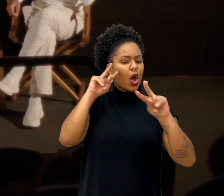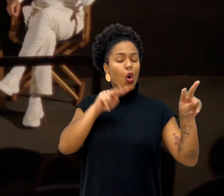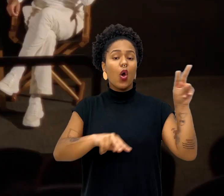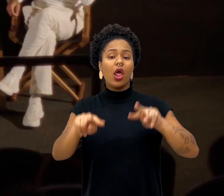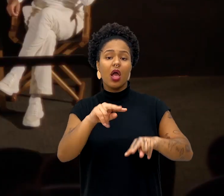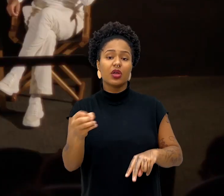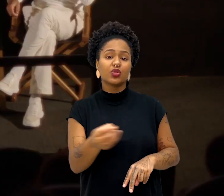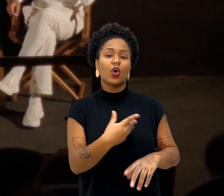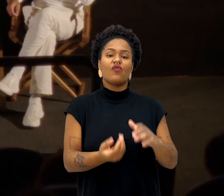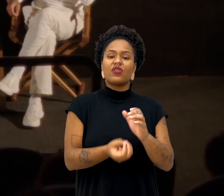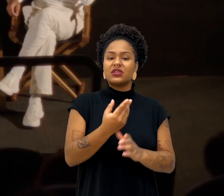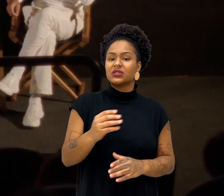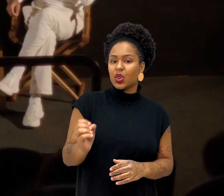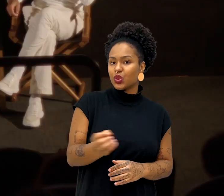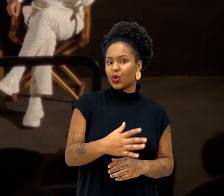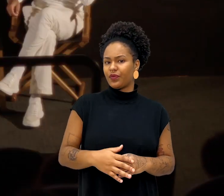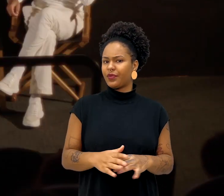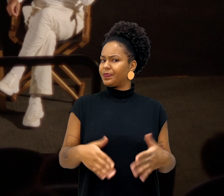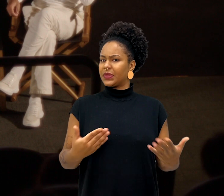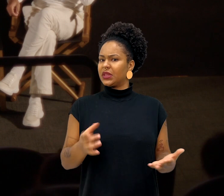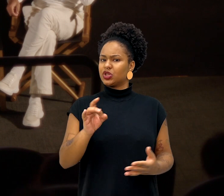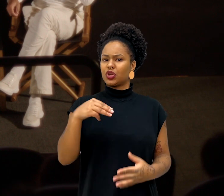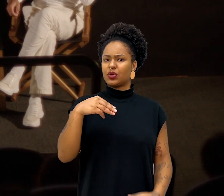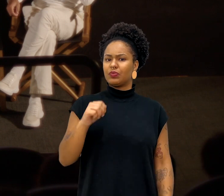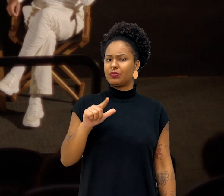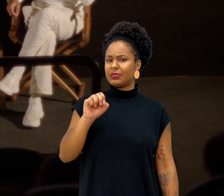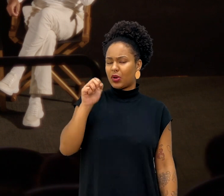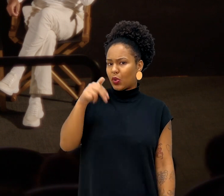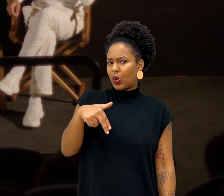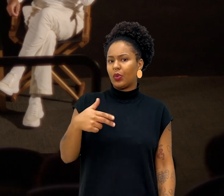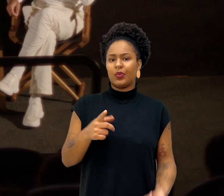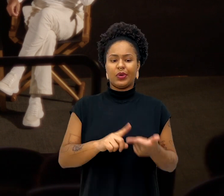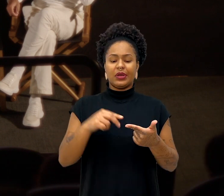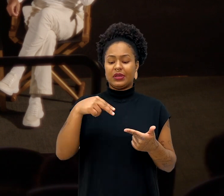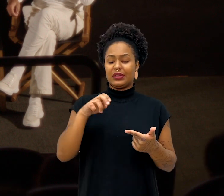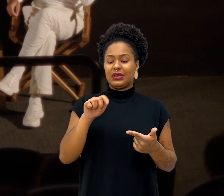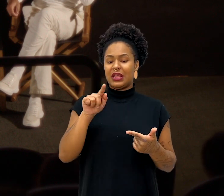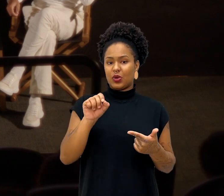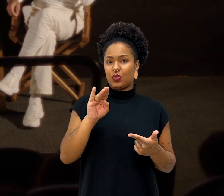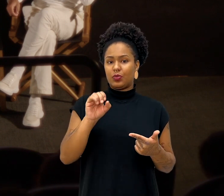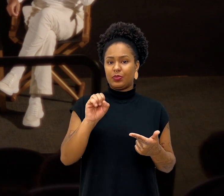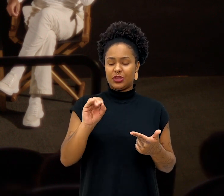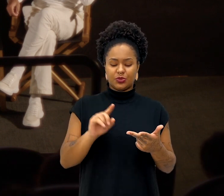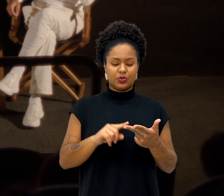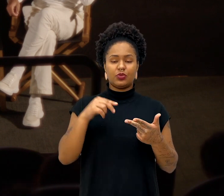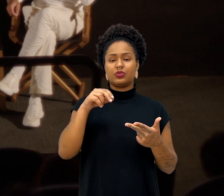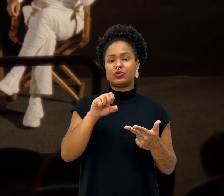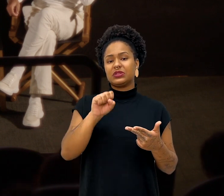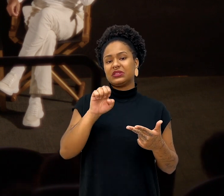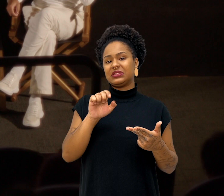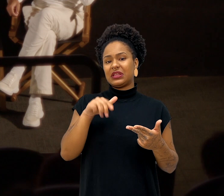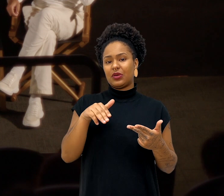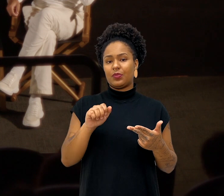nessas trocas que a gente pode pensar em novos olhares e novas construções. Então, não só o Malcolm,